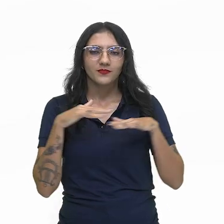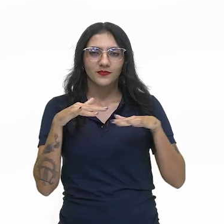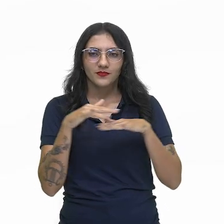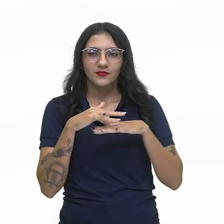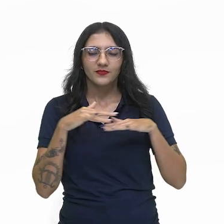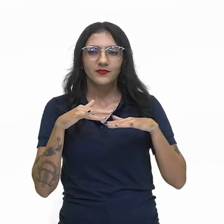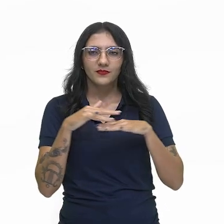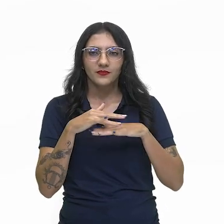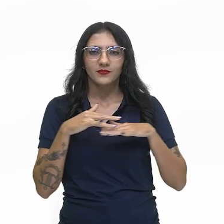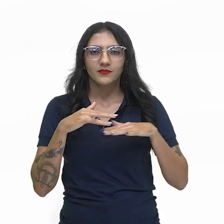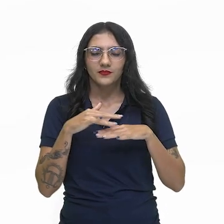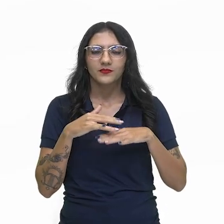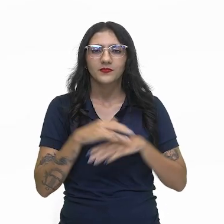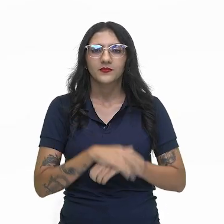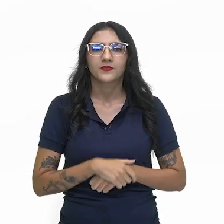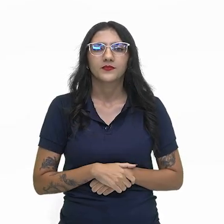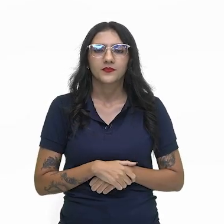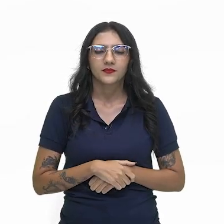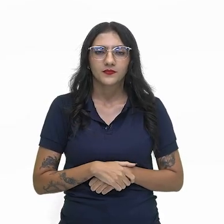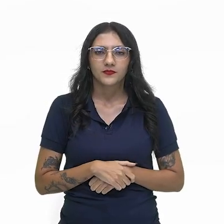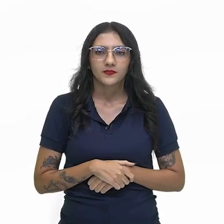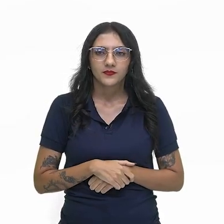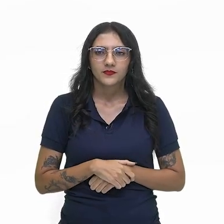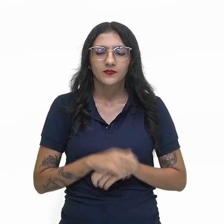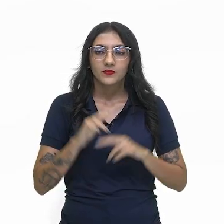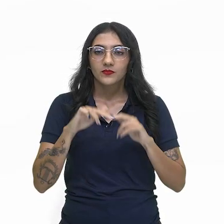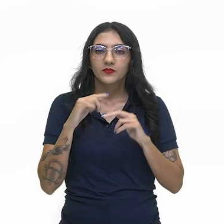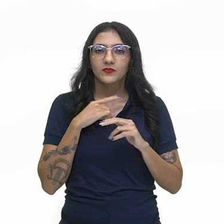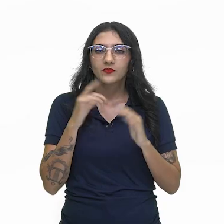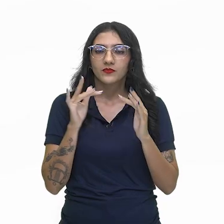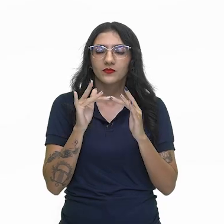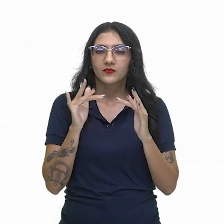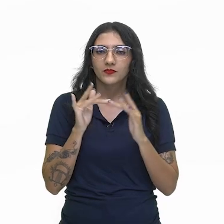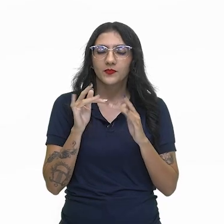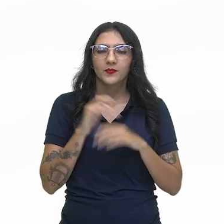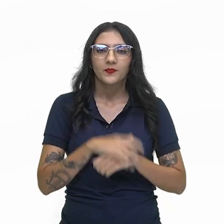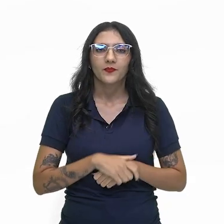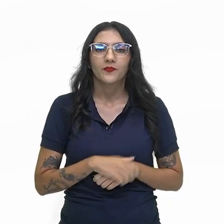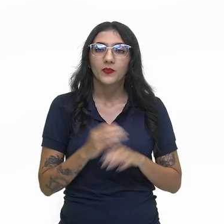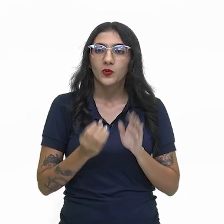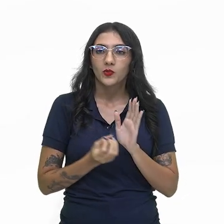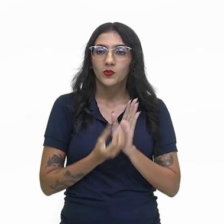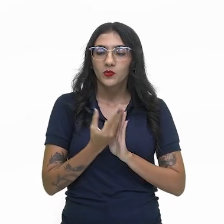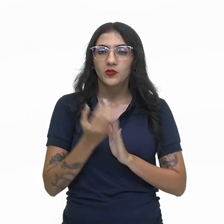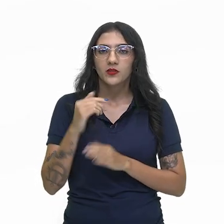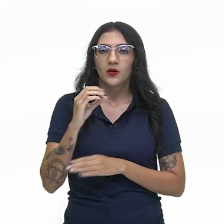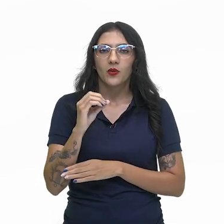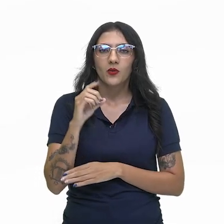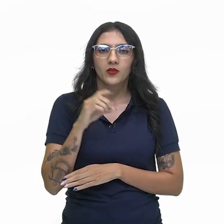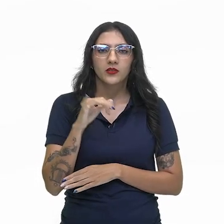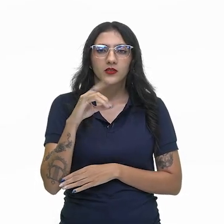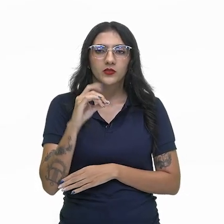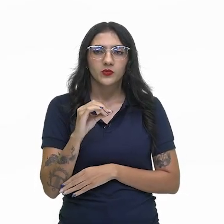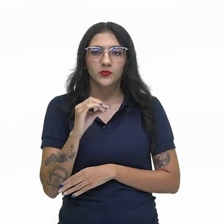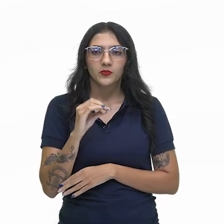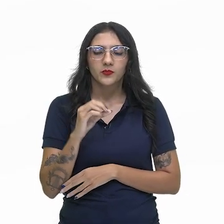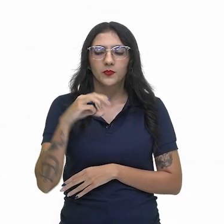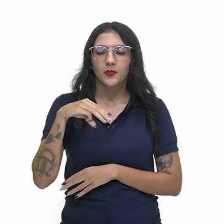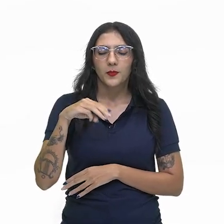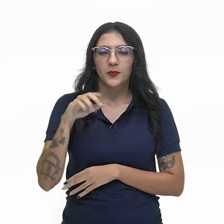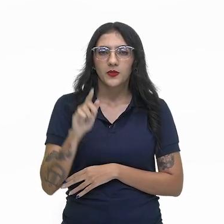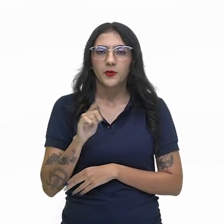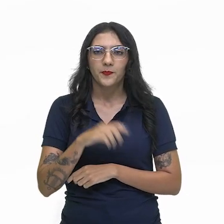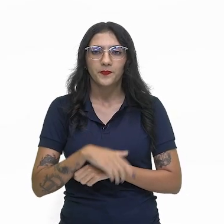que era liberado no disparo da lâmpada, formando o óxido de magnésio, né? Então,